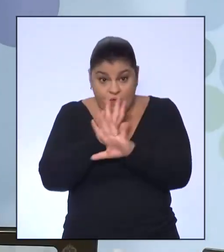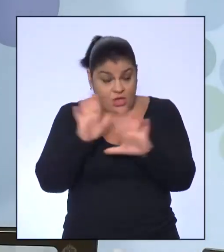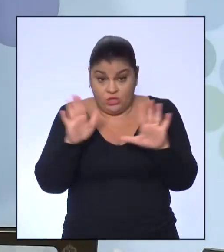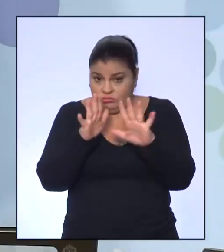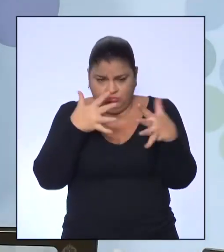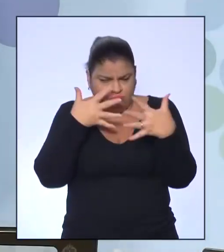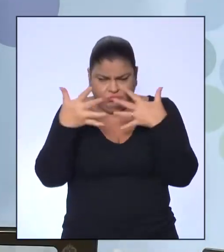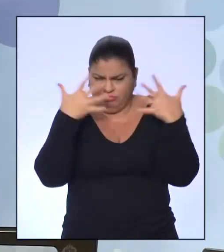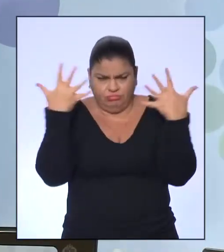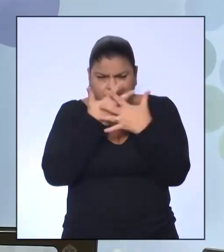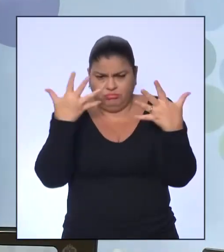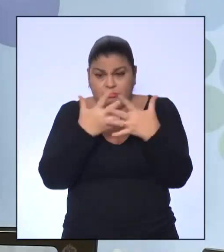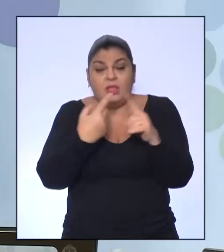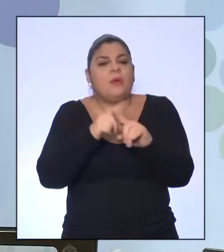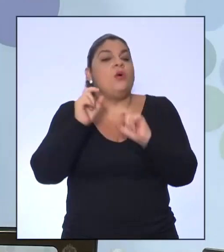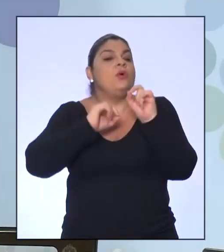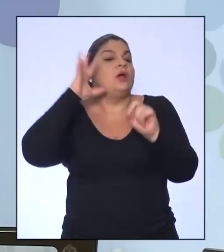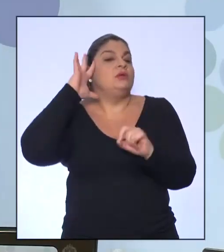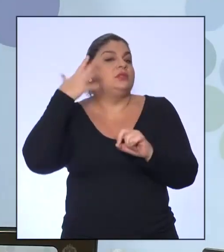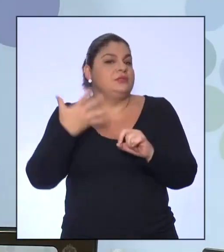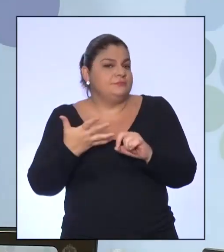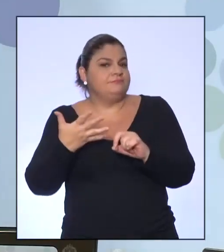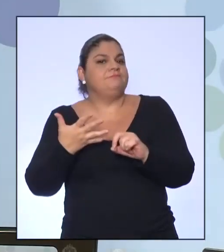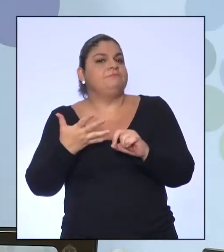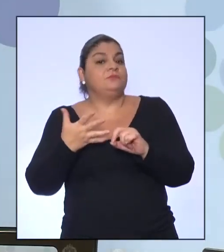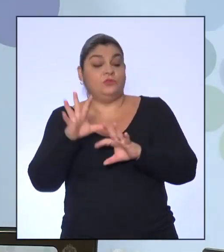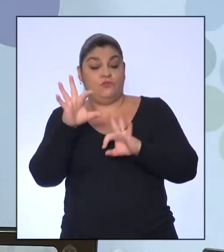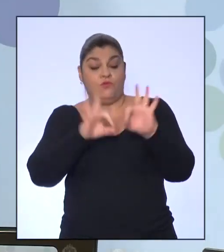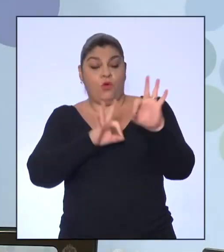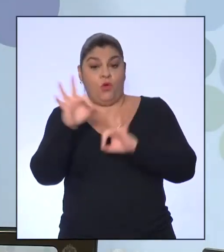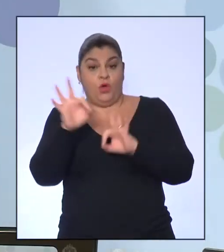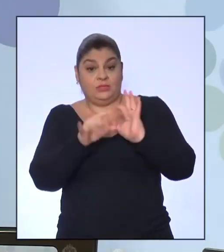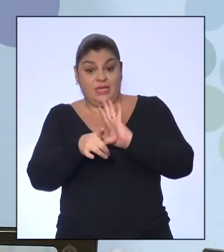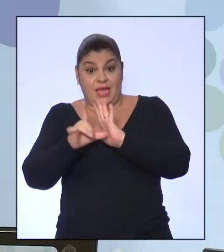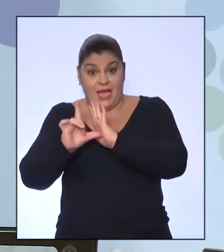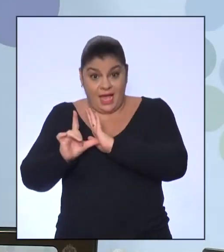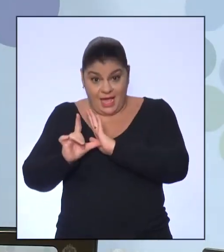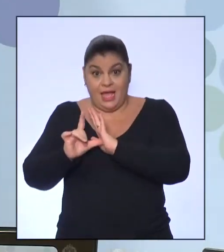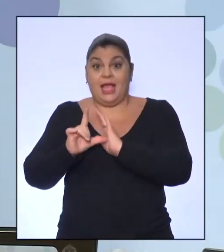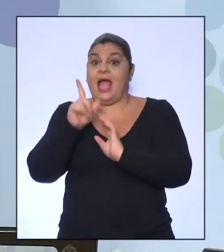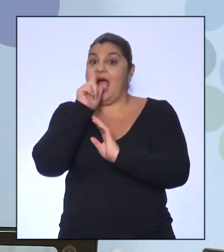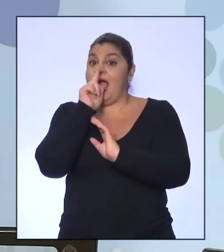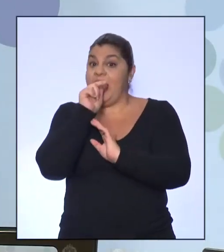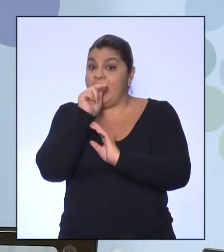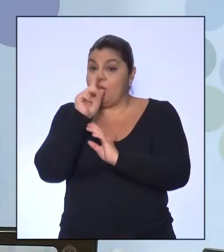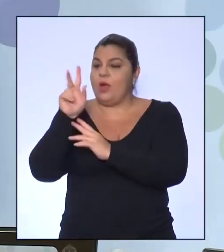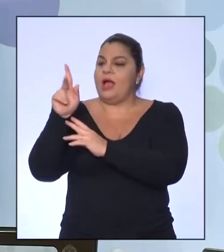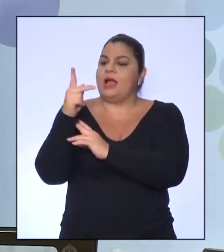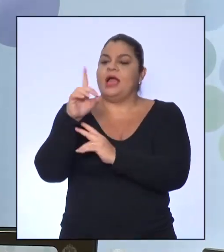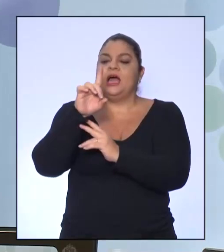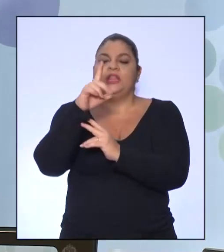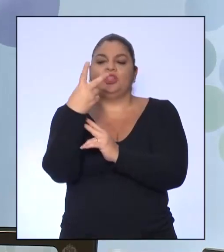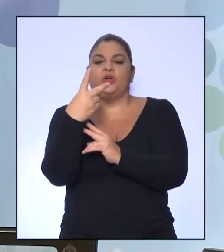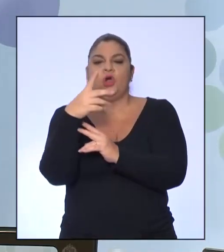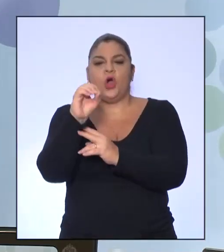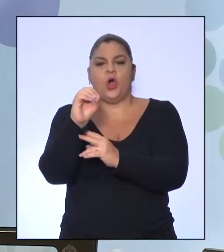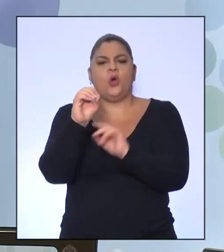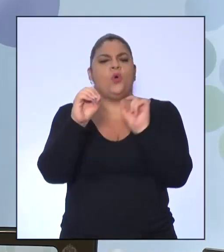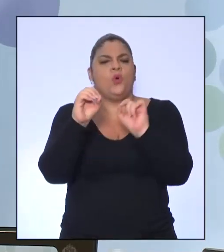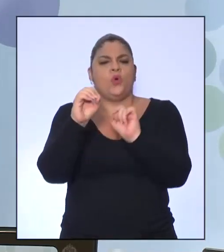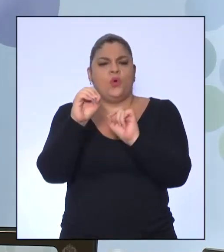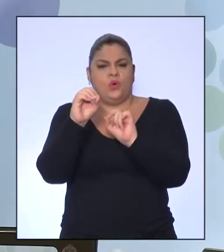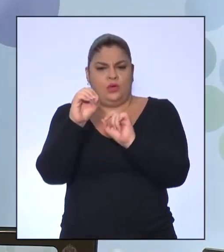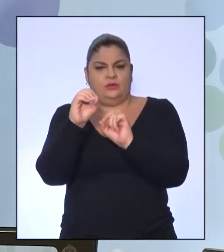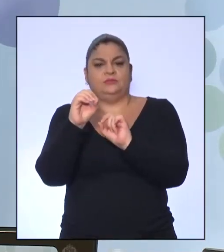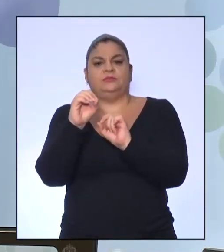acontece? Quando eu vou formar água, que é H2O. O que é o H2O?